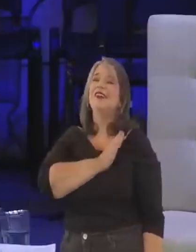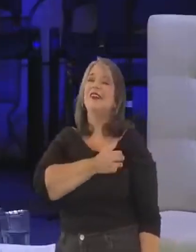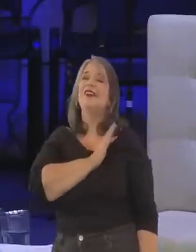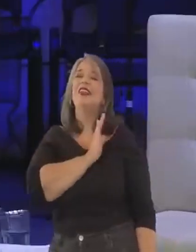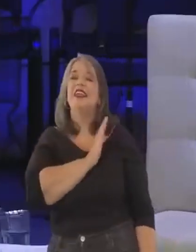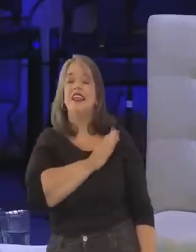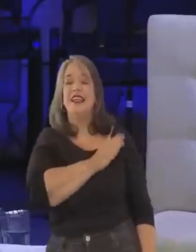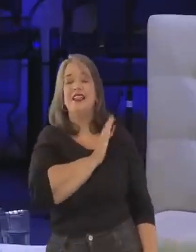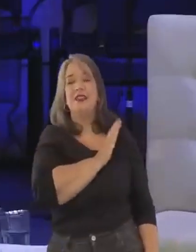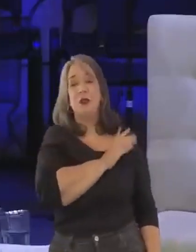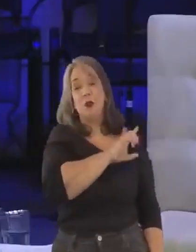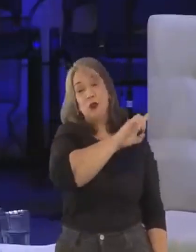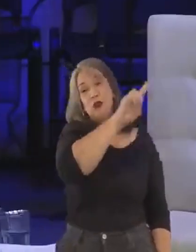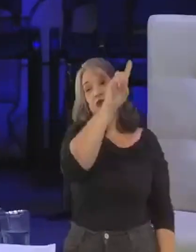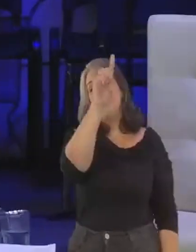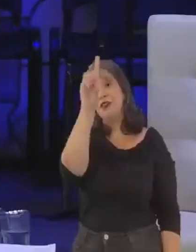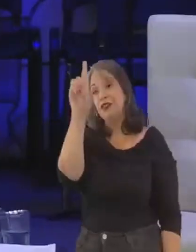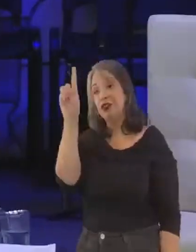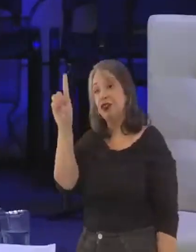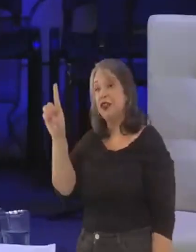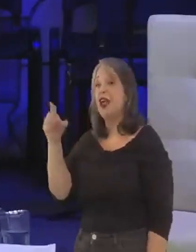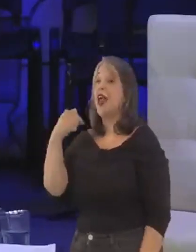coração. Que prazer